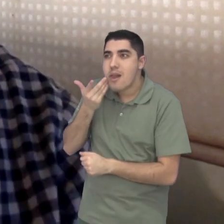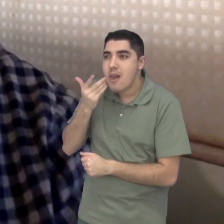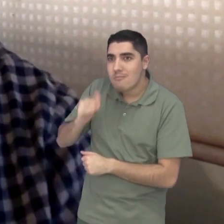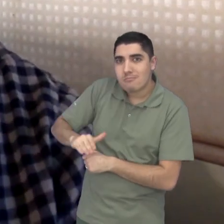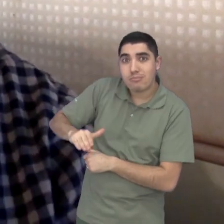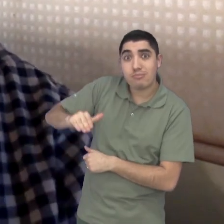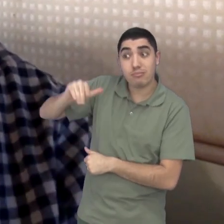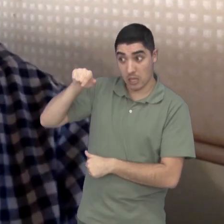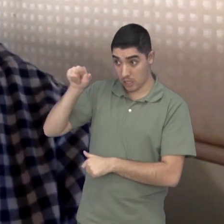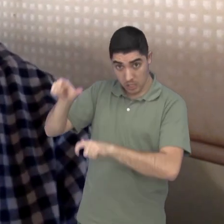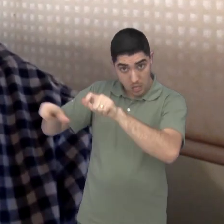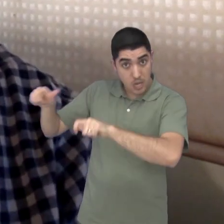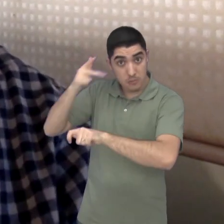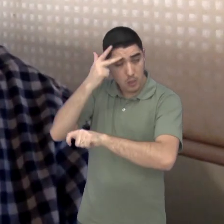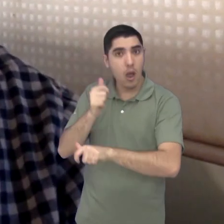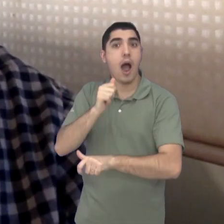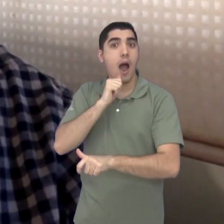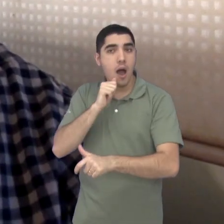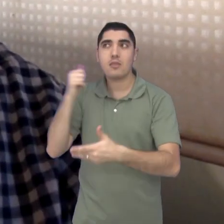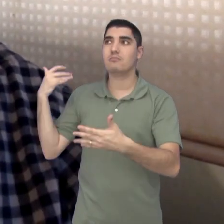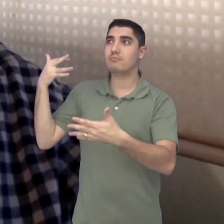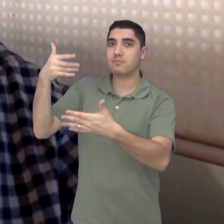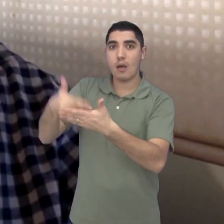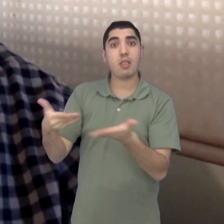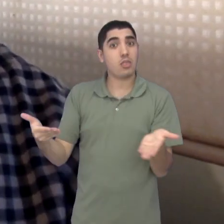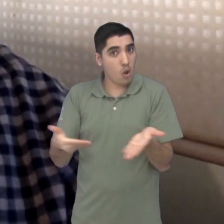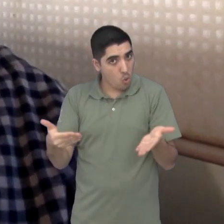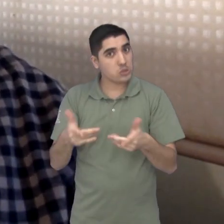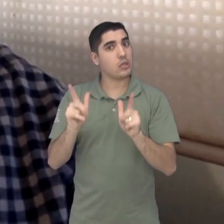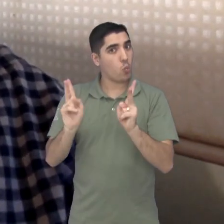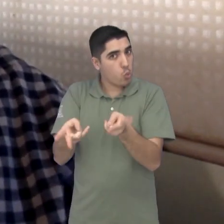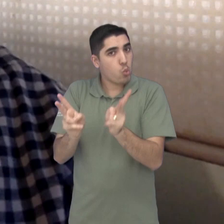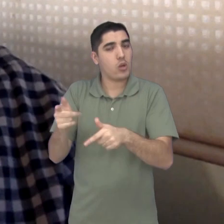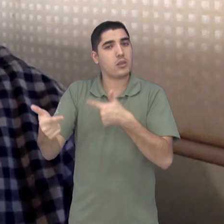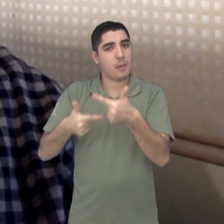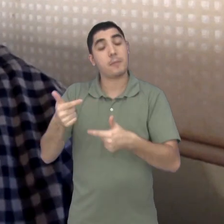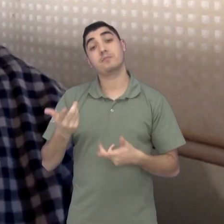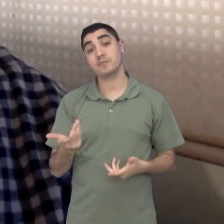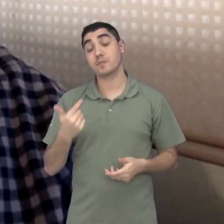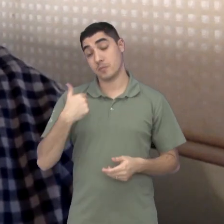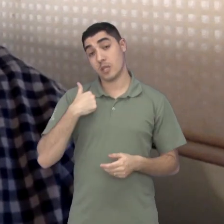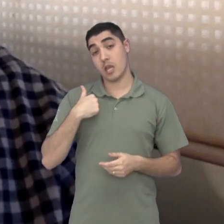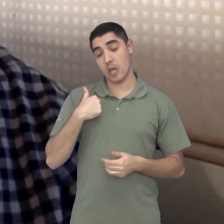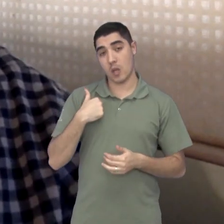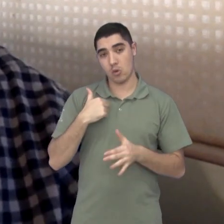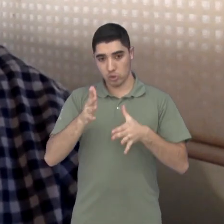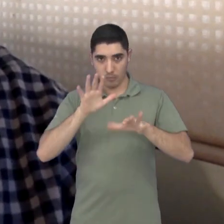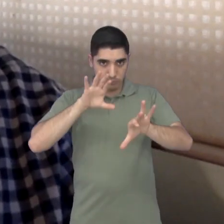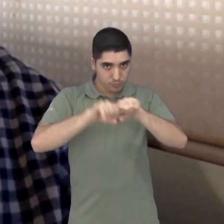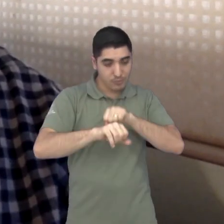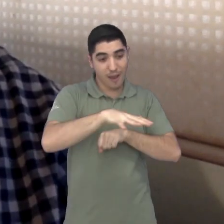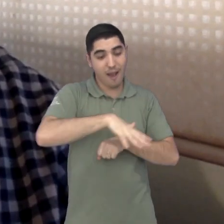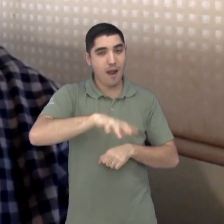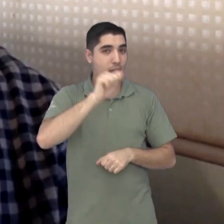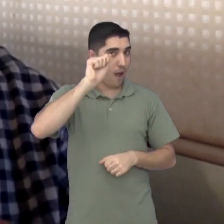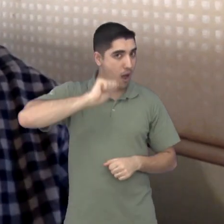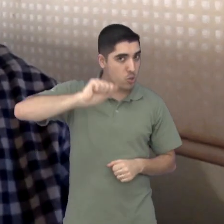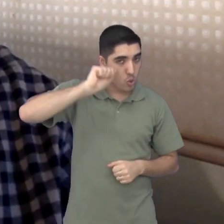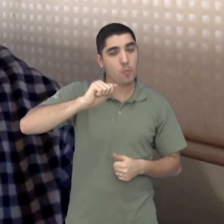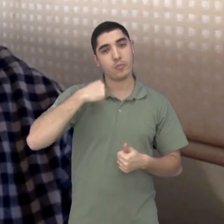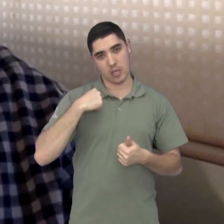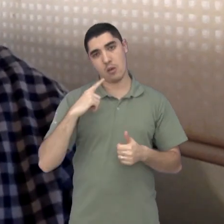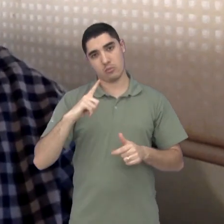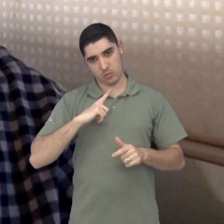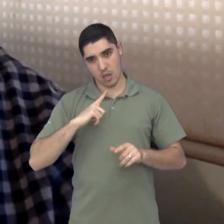ainda estão por aí. A minha formação é uma formação de ator, então eu tinha dublagem